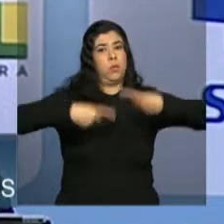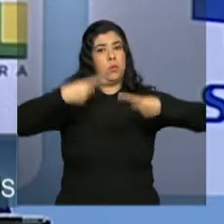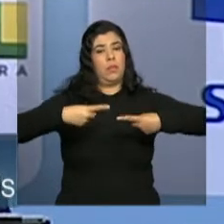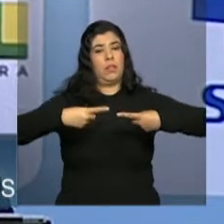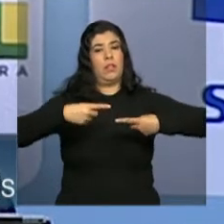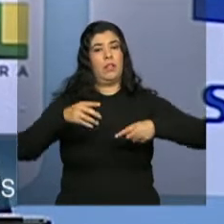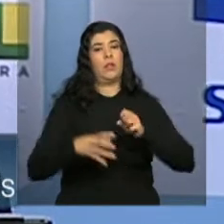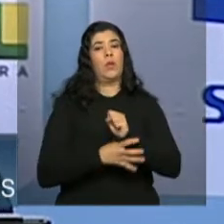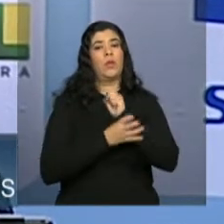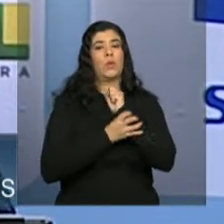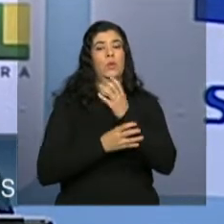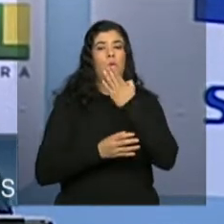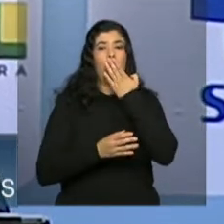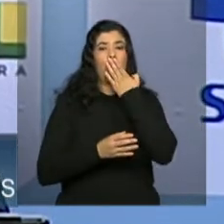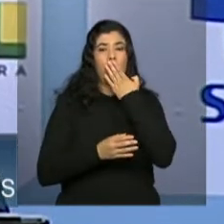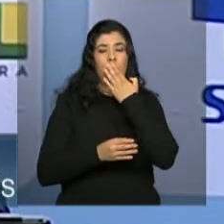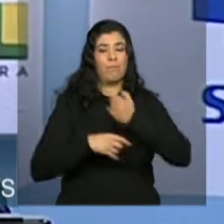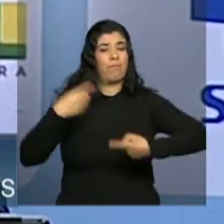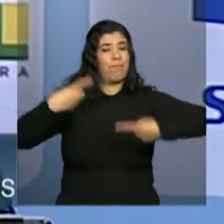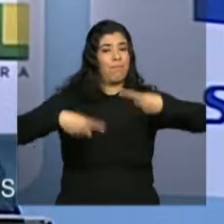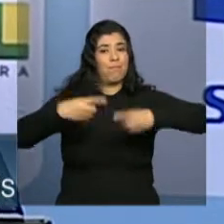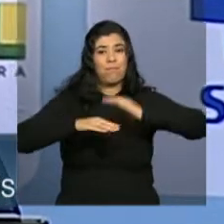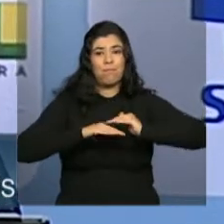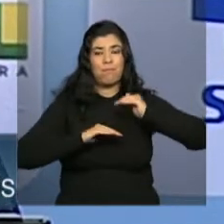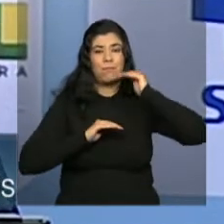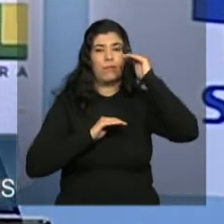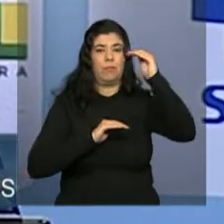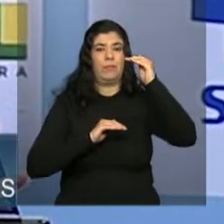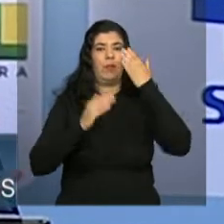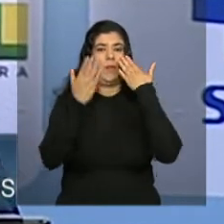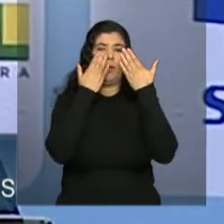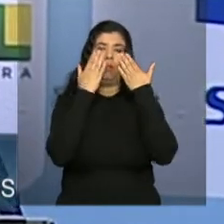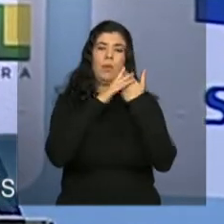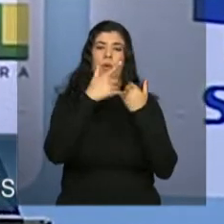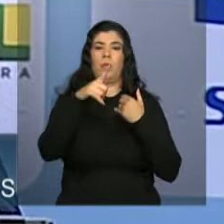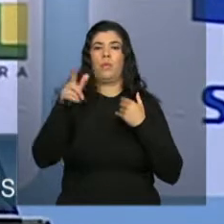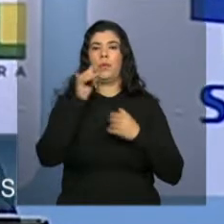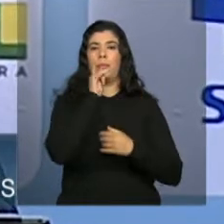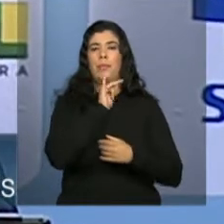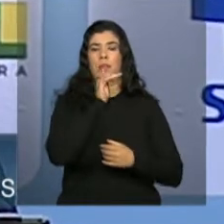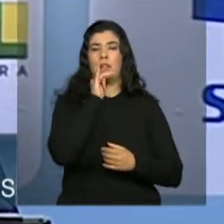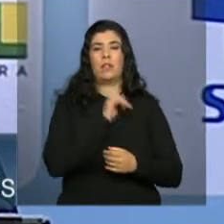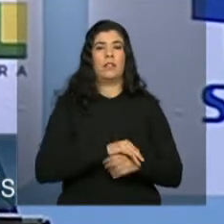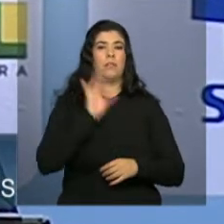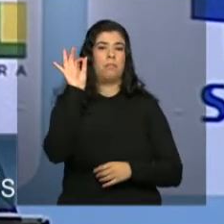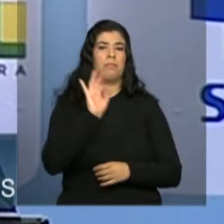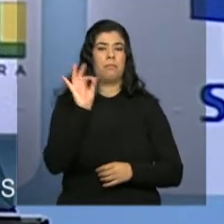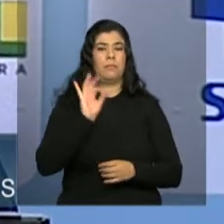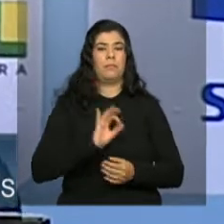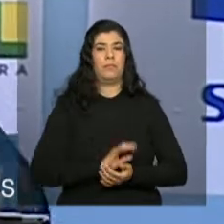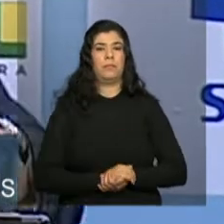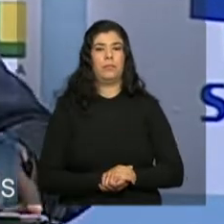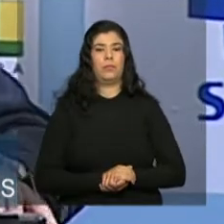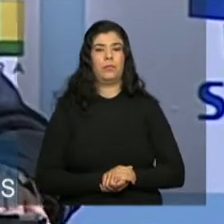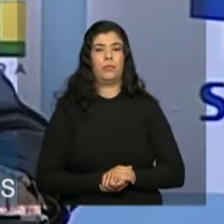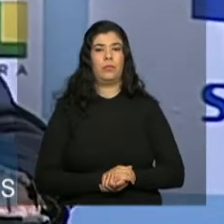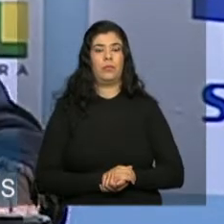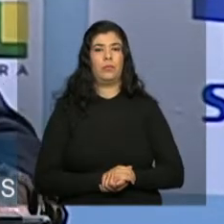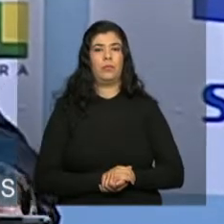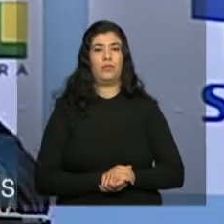de produto é a concorrência muito mais do que do que qualquer vamos ver assim esse é a concorrência